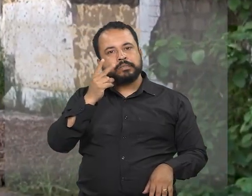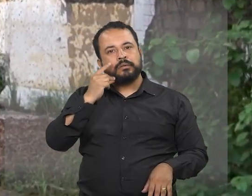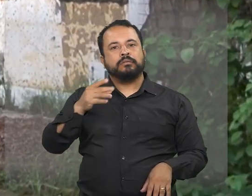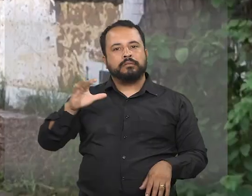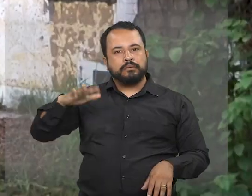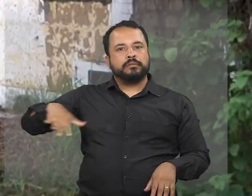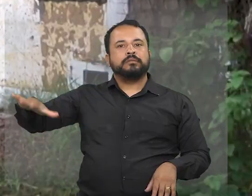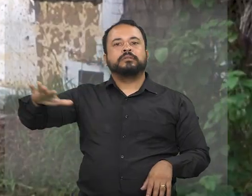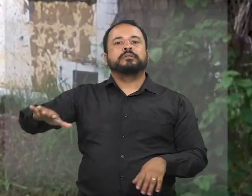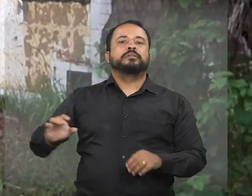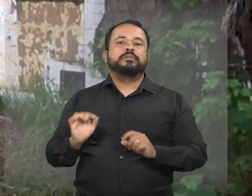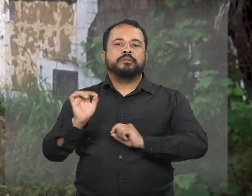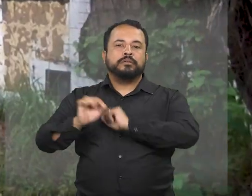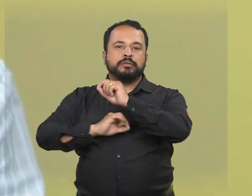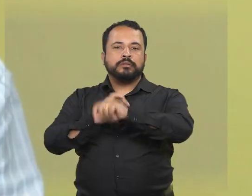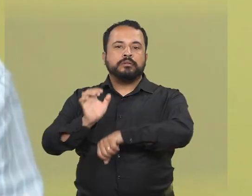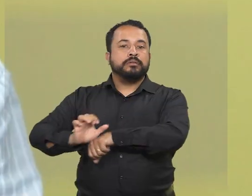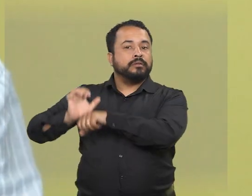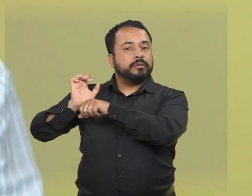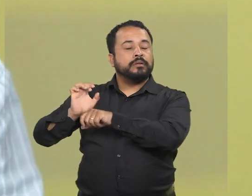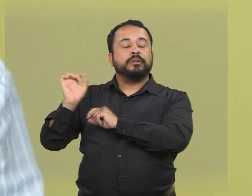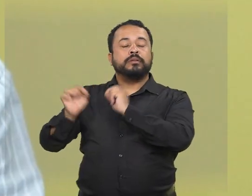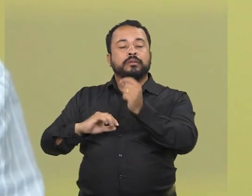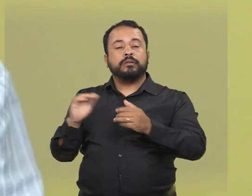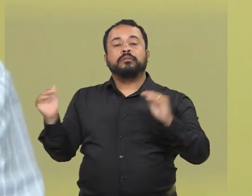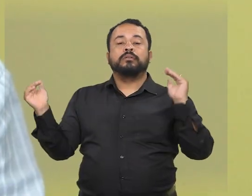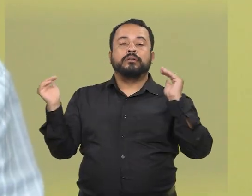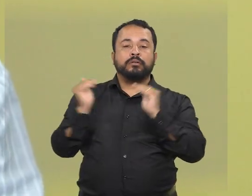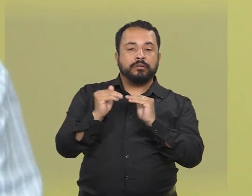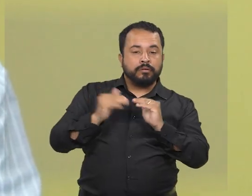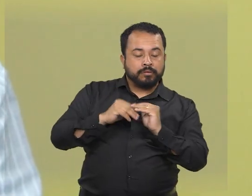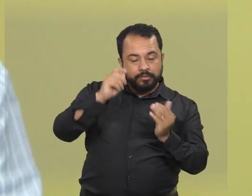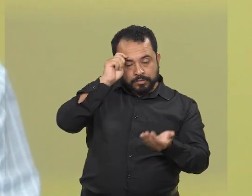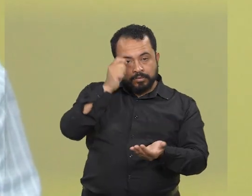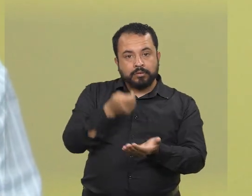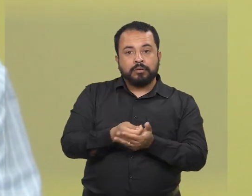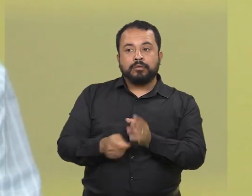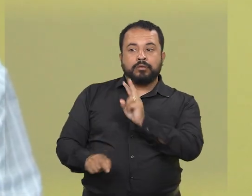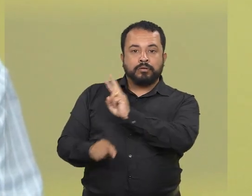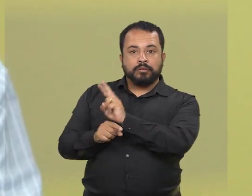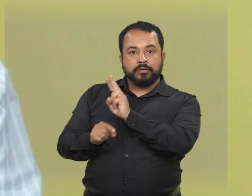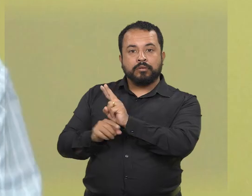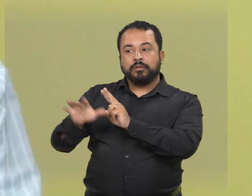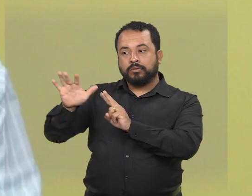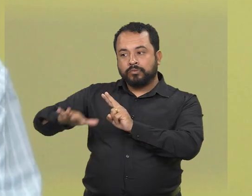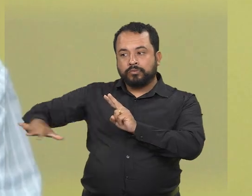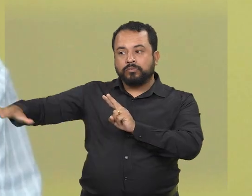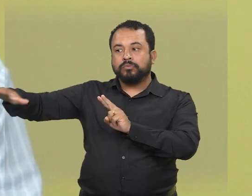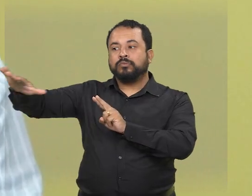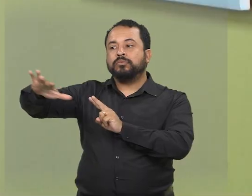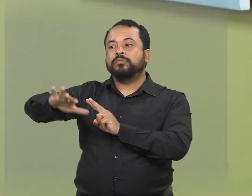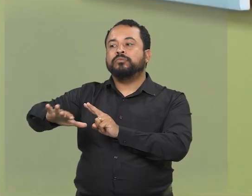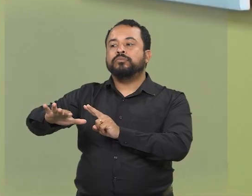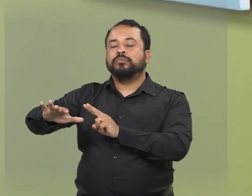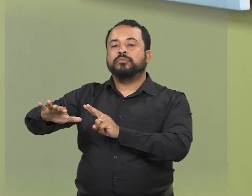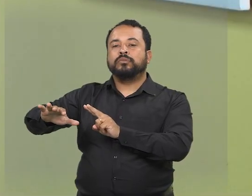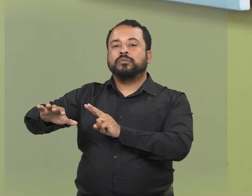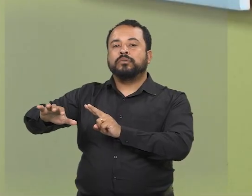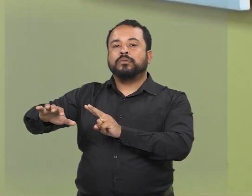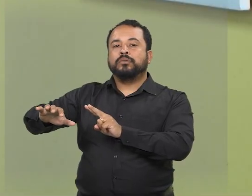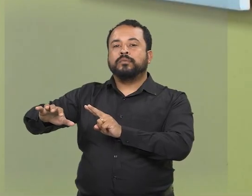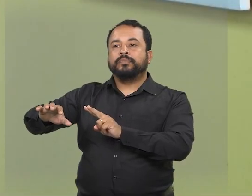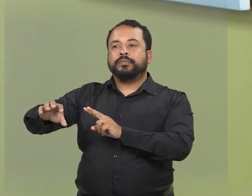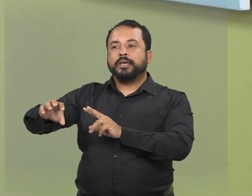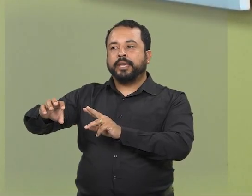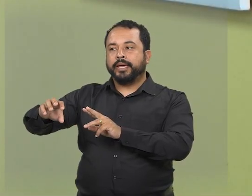dessa ação, conseguiu celebrar um acordo. E um dos eixos desse acordo se trata justamente da preservação do patrimônio histórico. A proteção